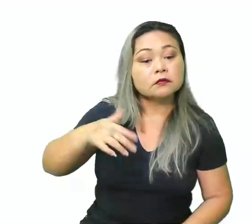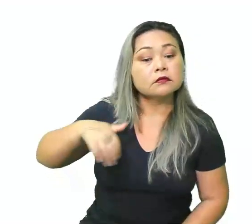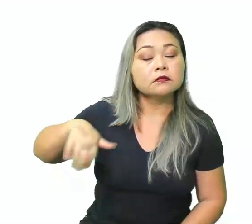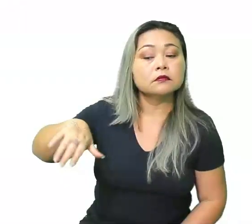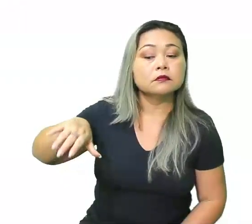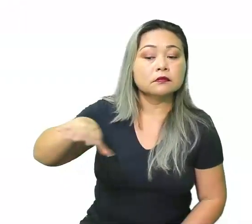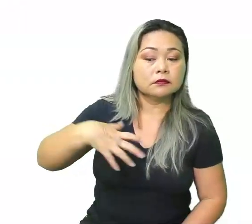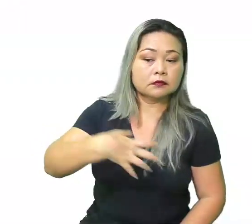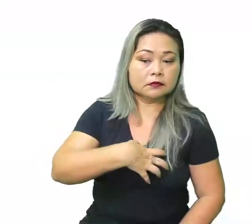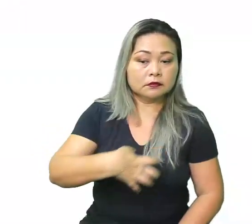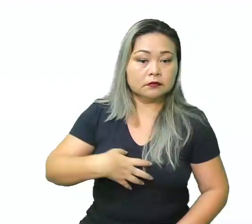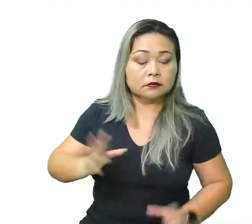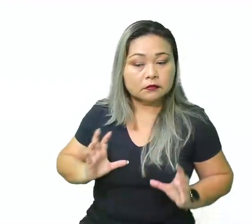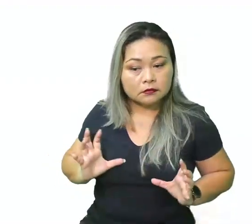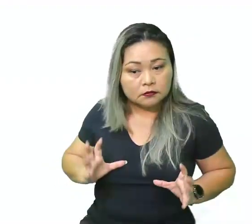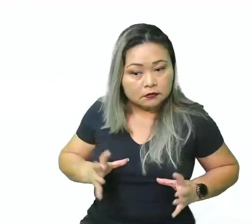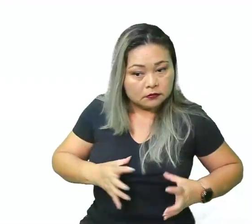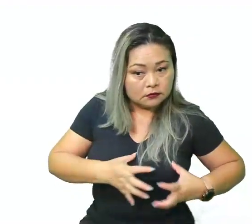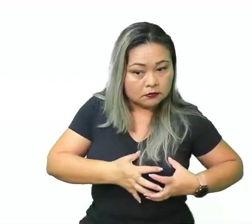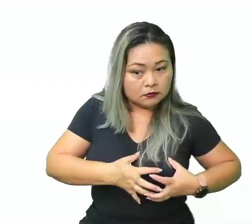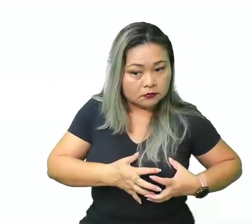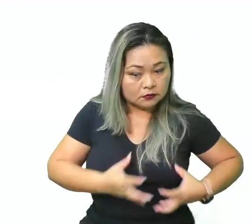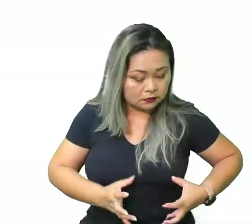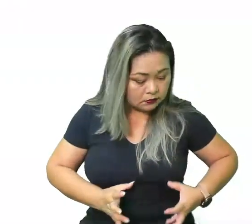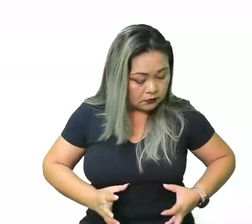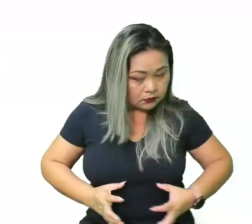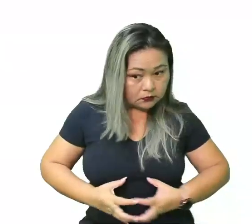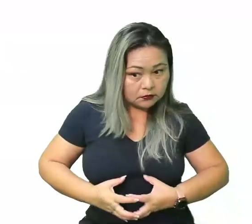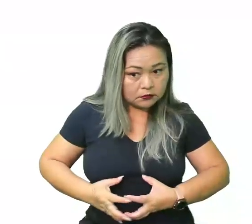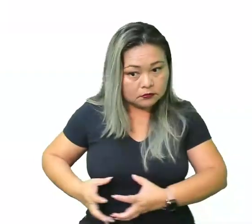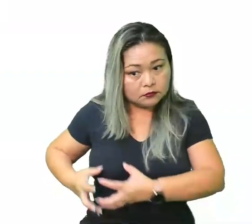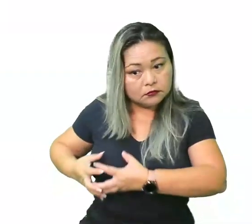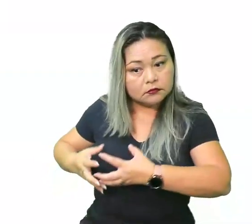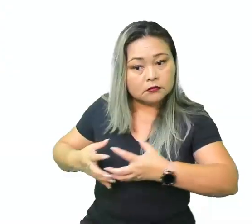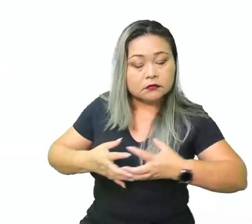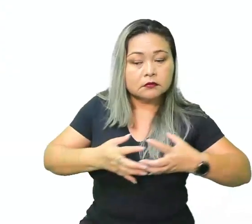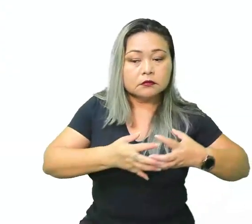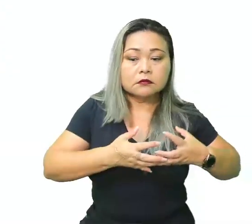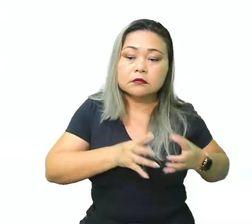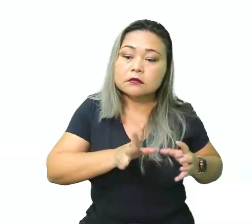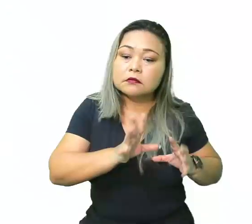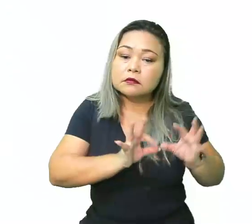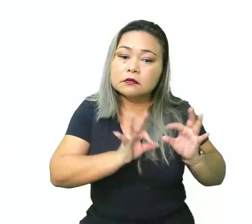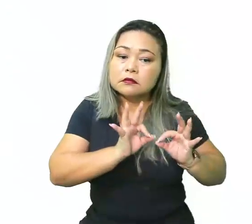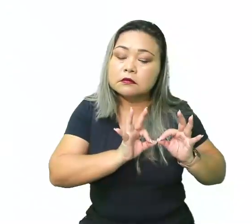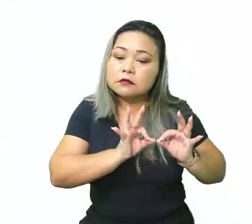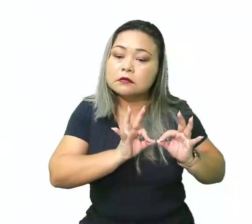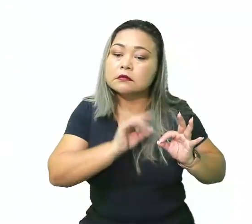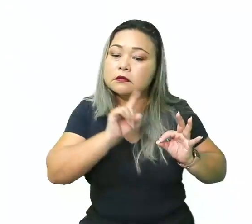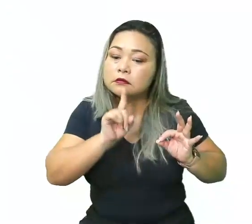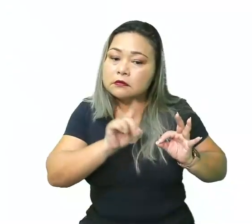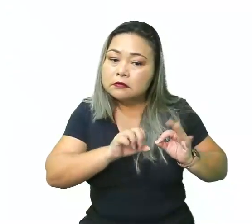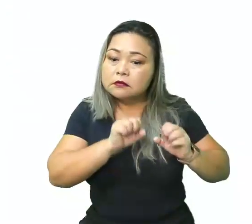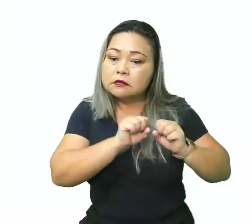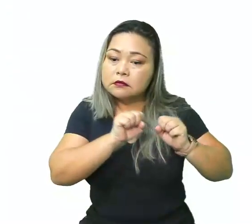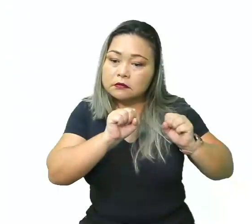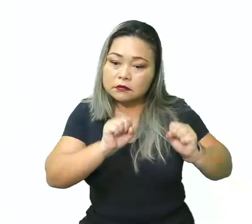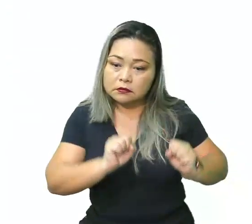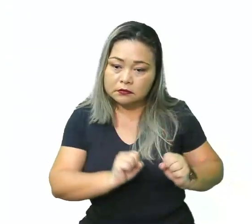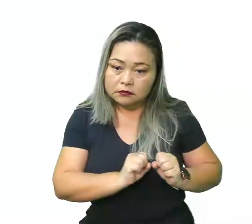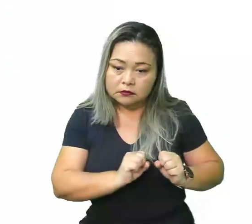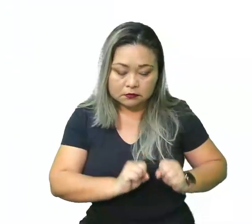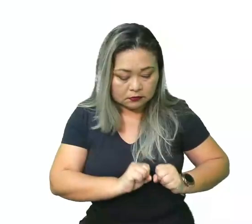estar juntamente com outros órgãos, constituindo um conjunto maior que vai formar os